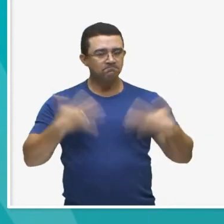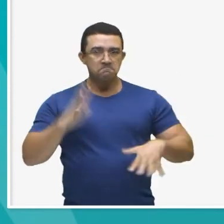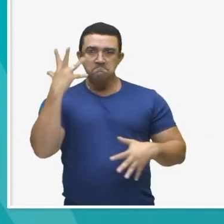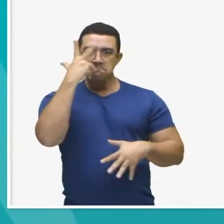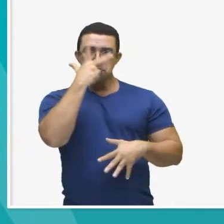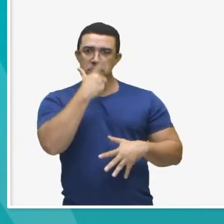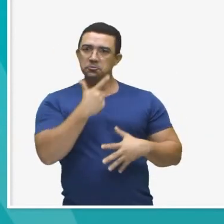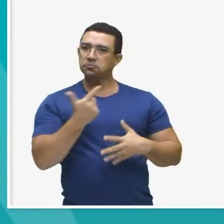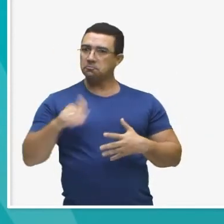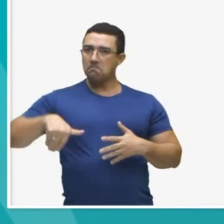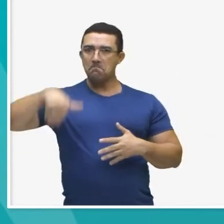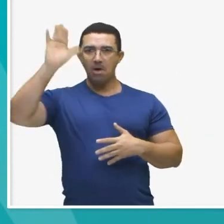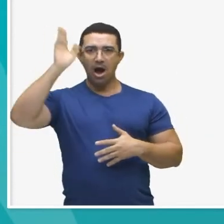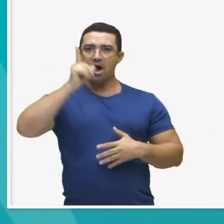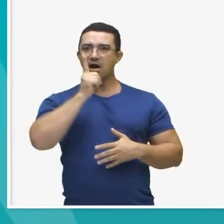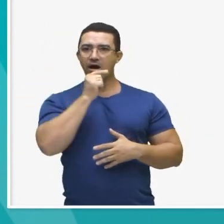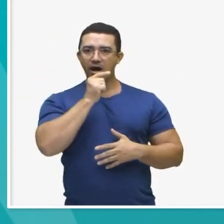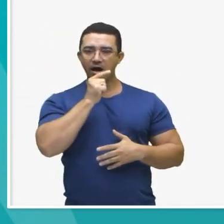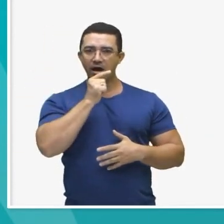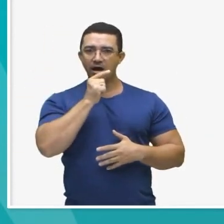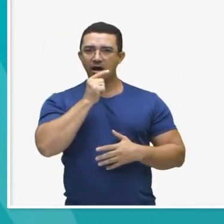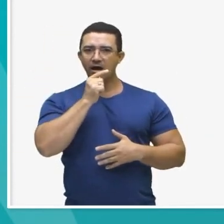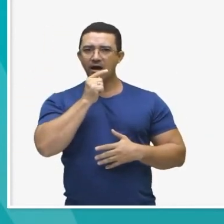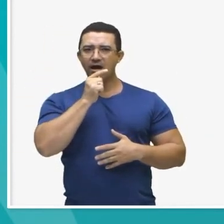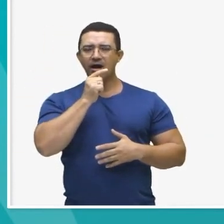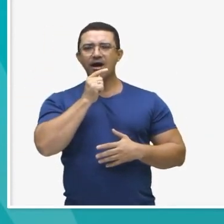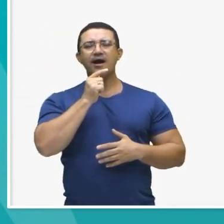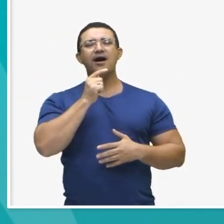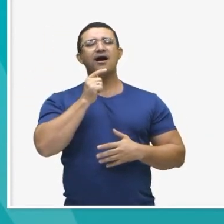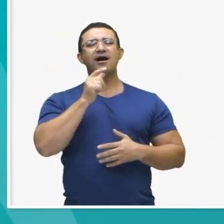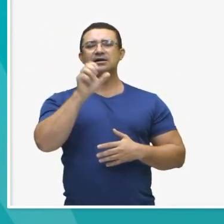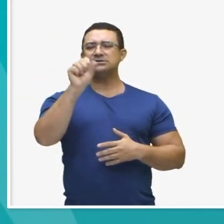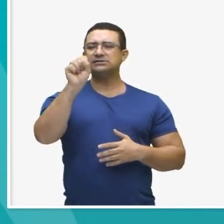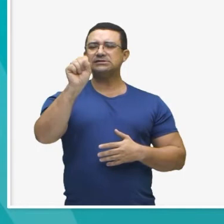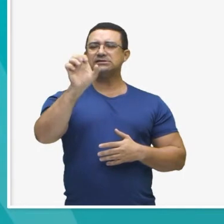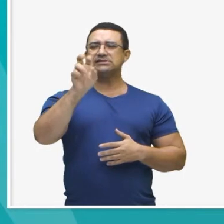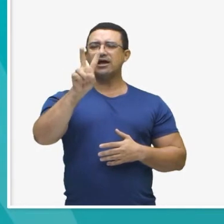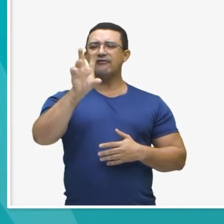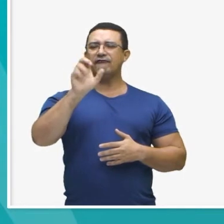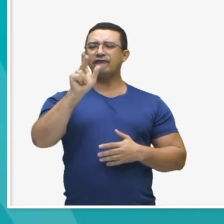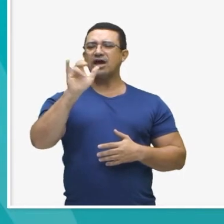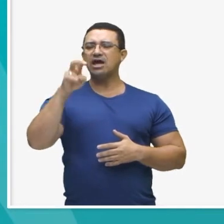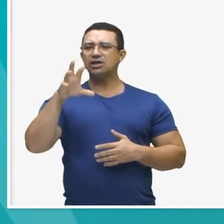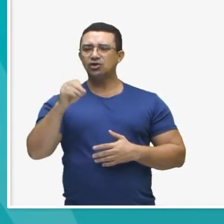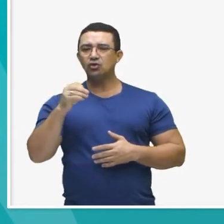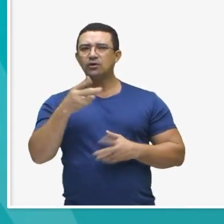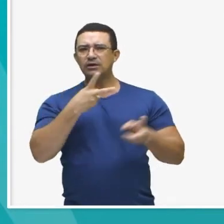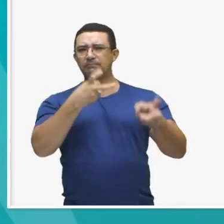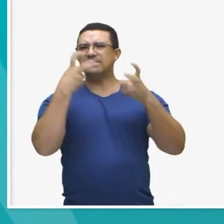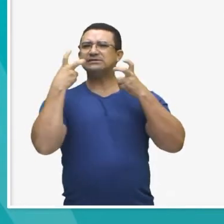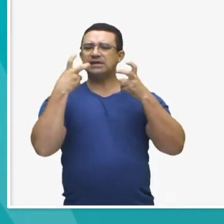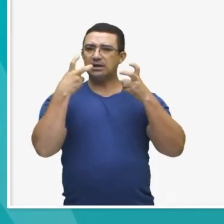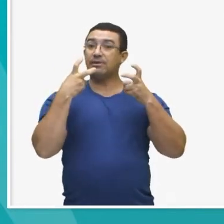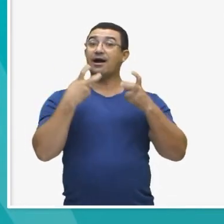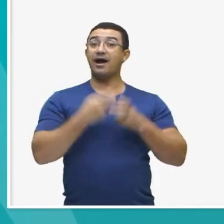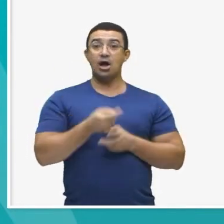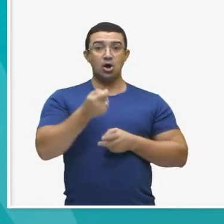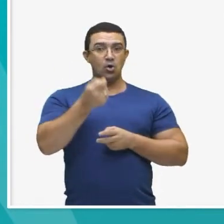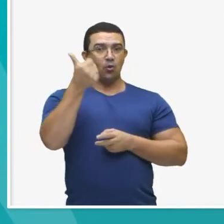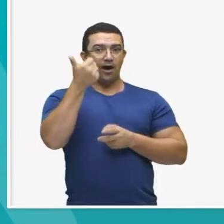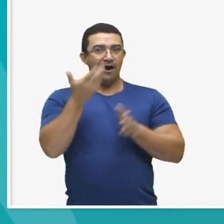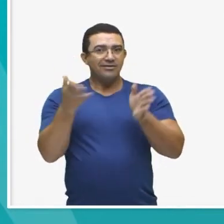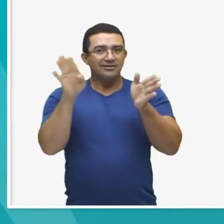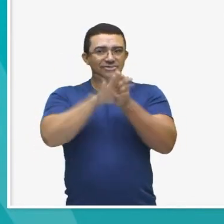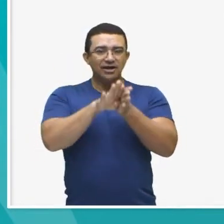ele constata que, de fato, ele está se aproximando do litoral, né, da área